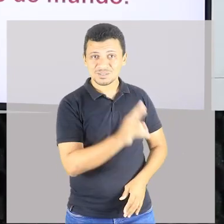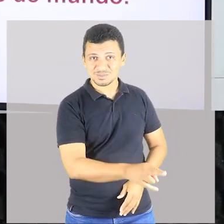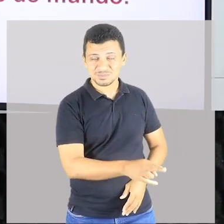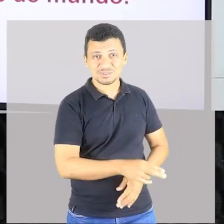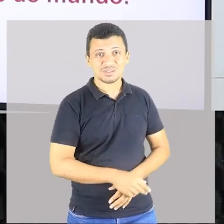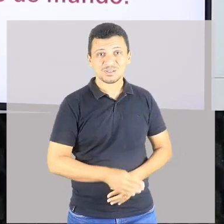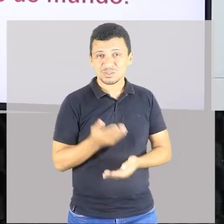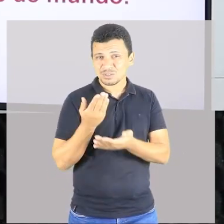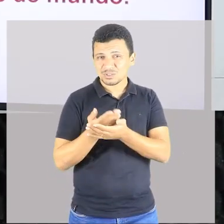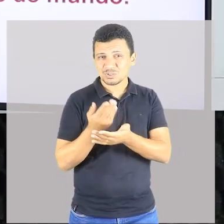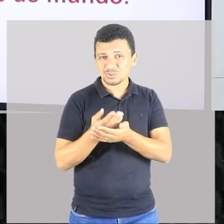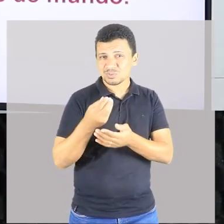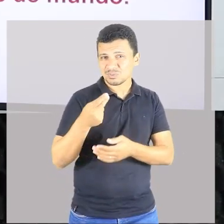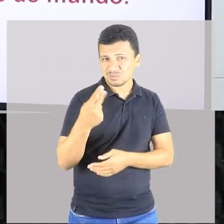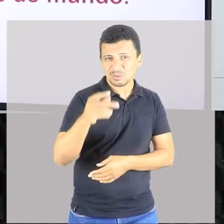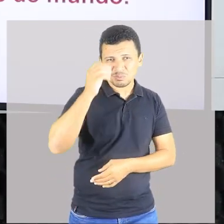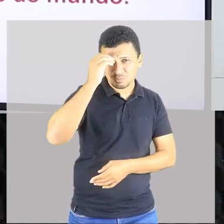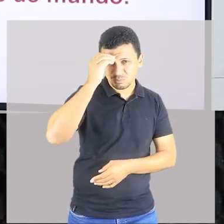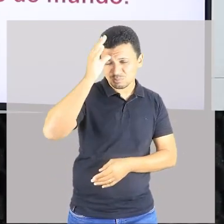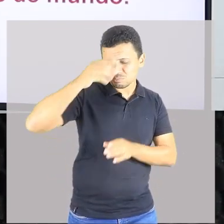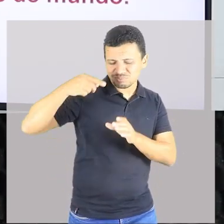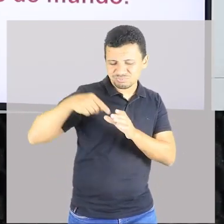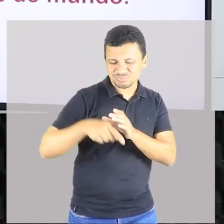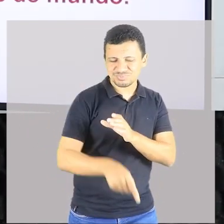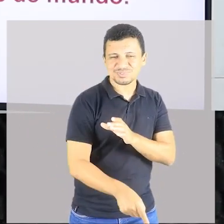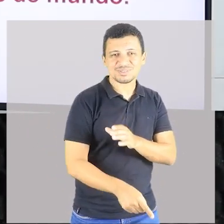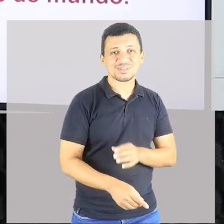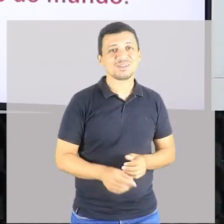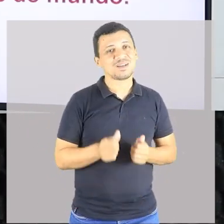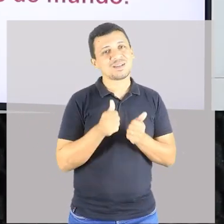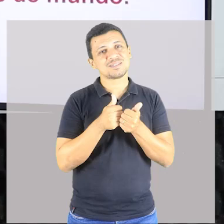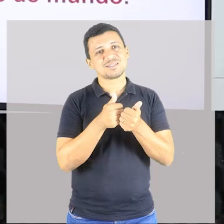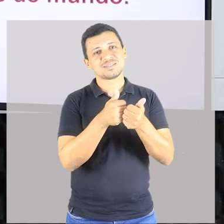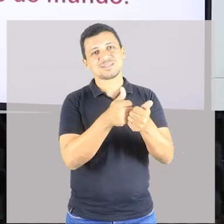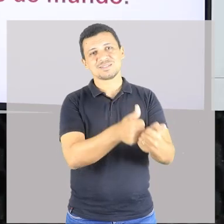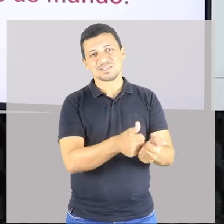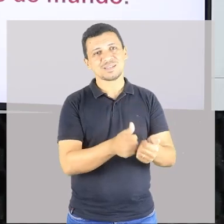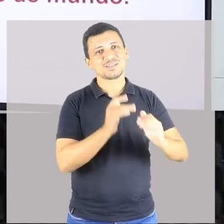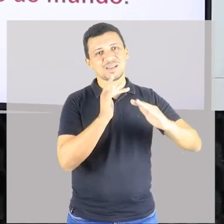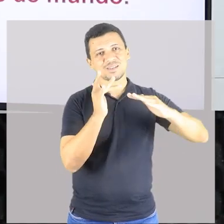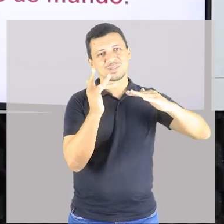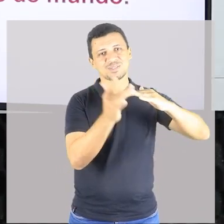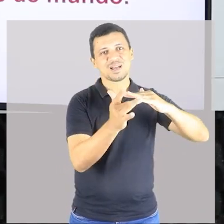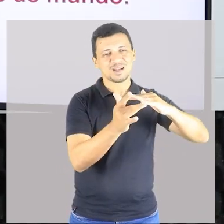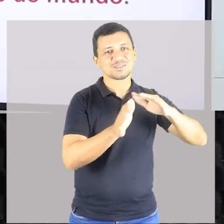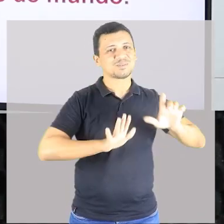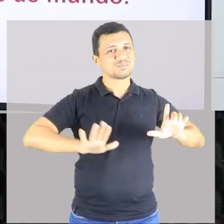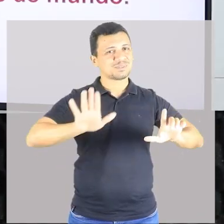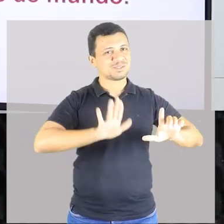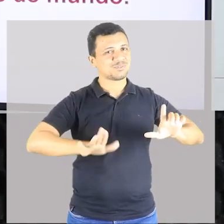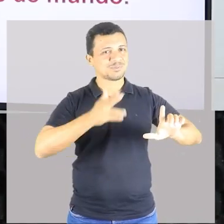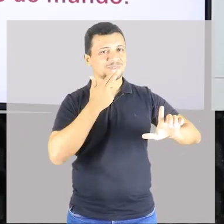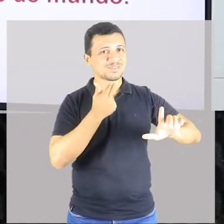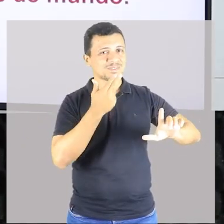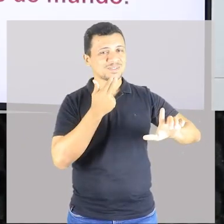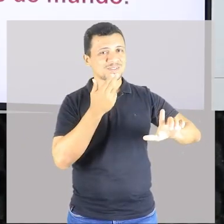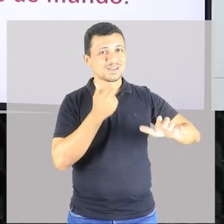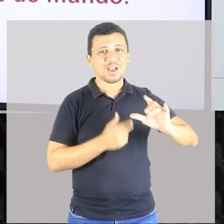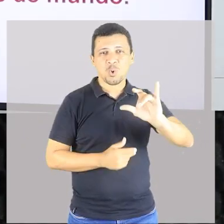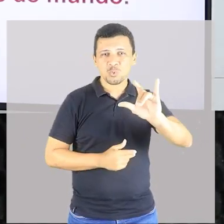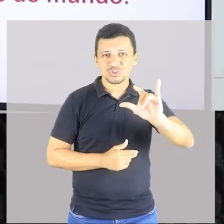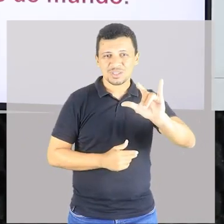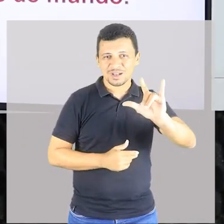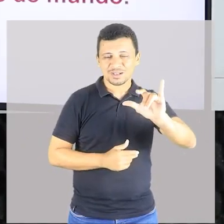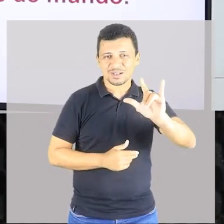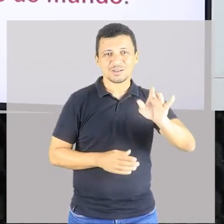que tu aprofunde aí teus conhecimentos. Além disso, não deixa de seguir os nossos canais nas redes sociais da plataforma Gonçalves Dias, segue nosso Instagram,